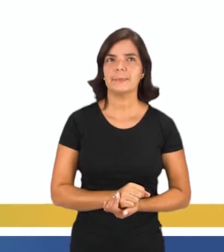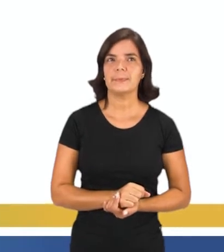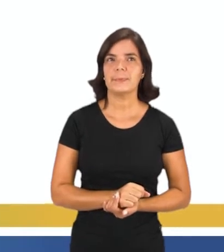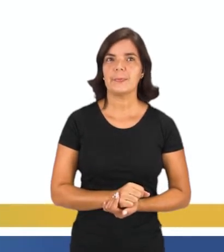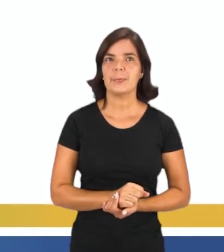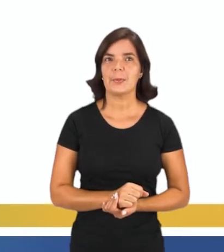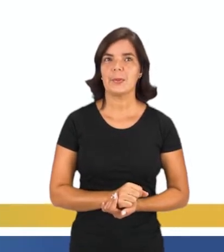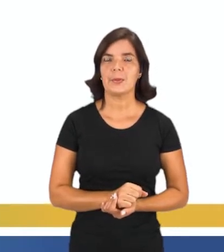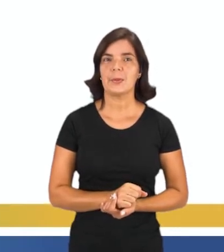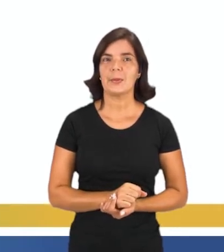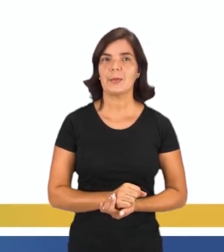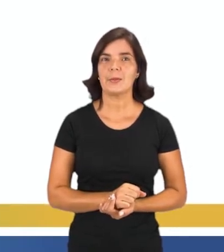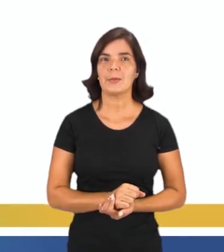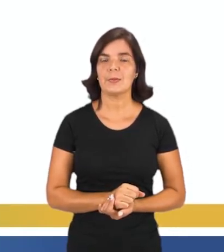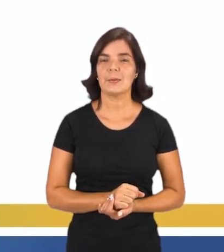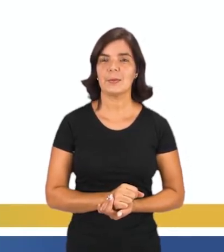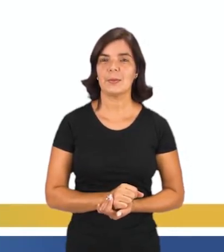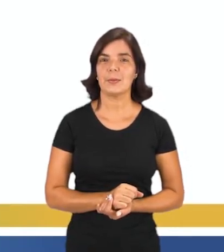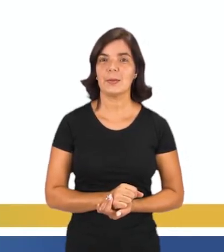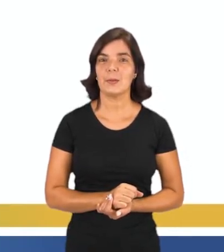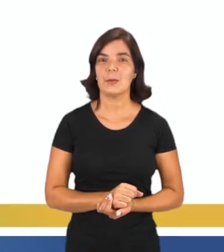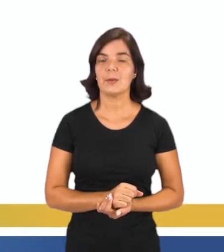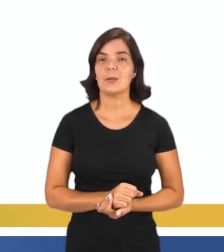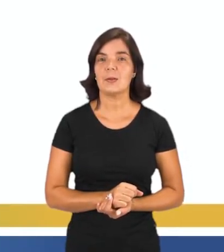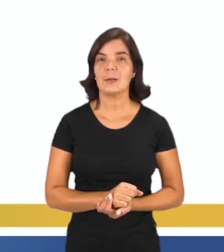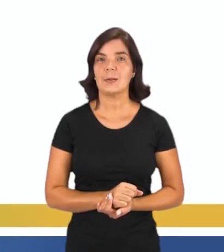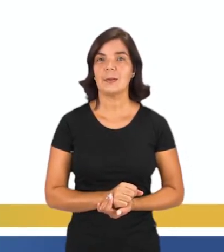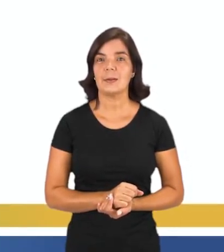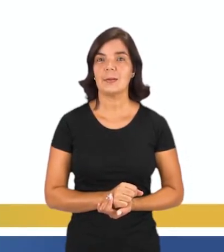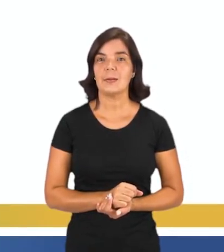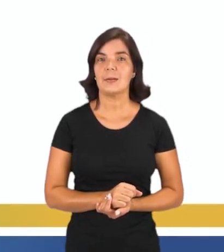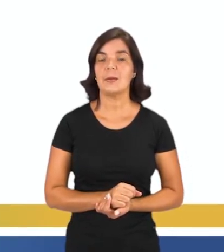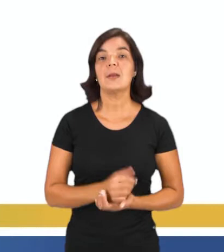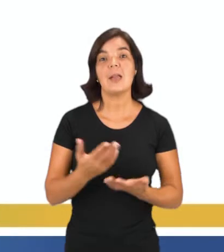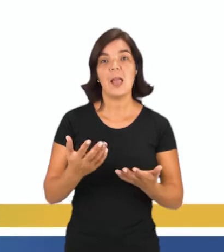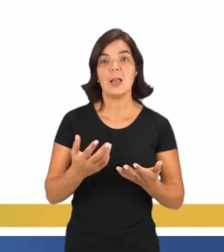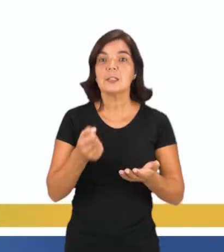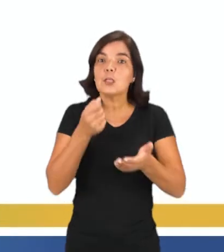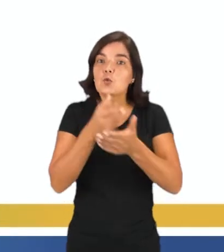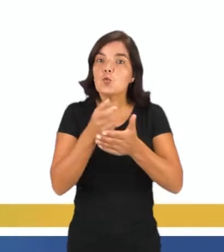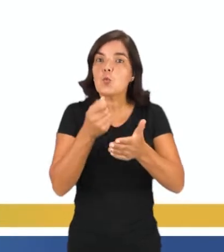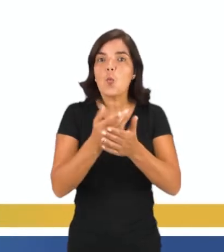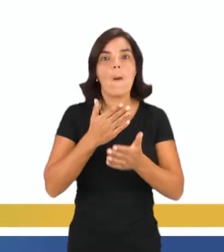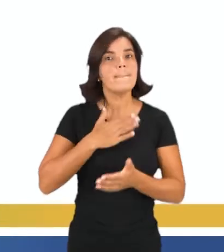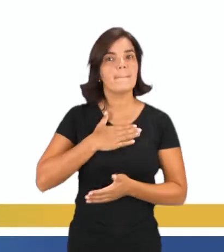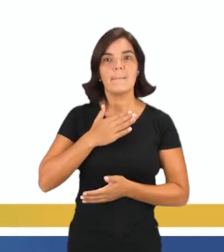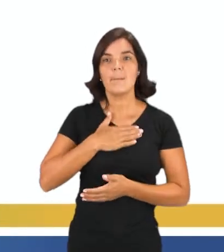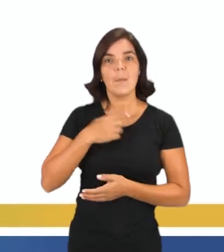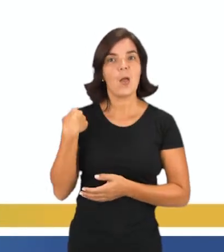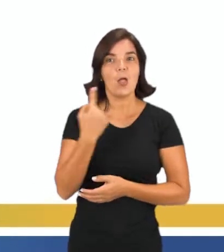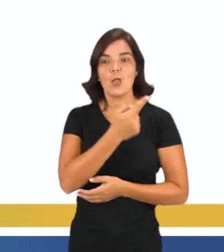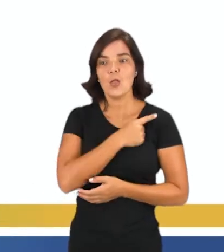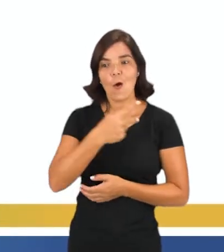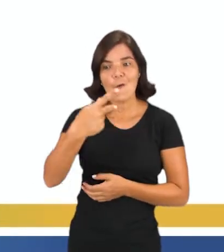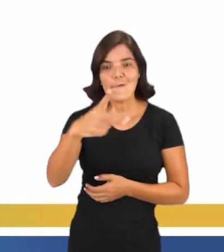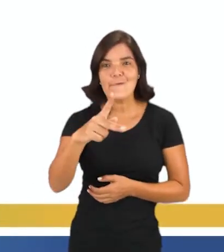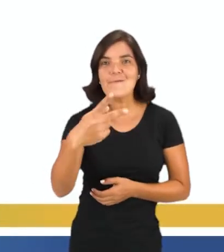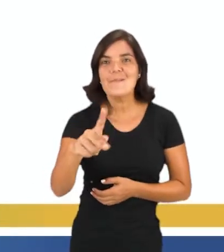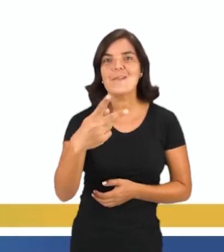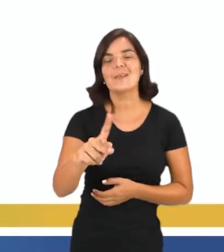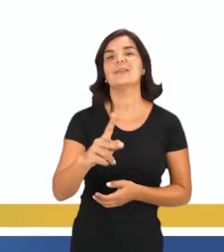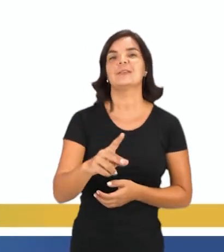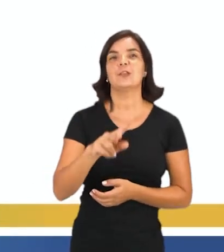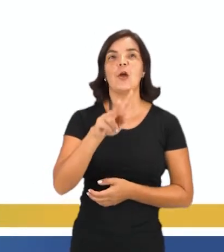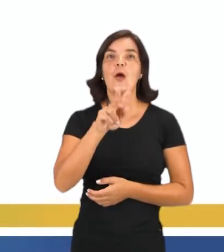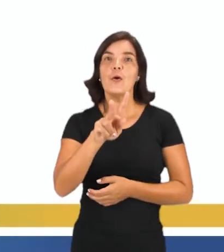es que estas compras não são nuestras, são vuestras. Ou seja, essas compras aqui não são nossas, são vossas. O